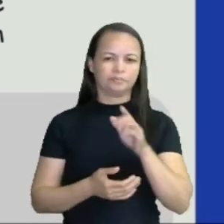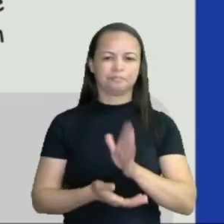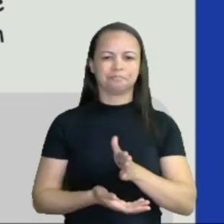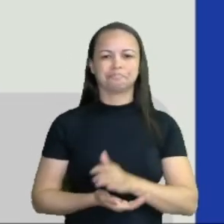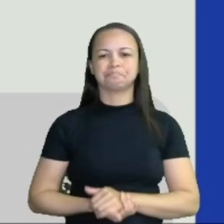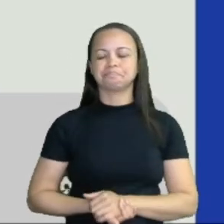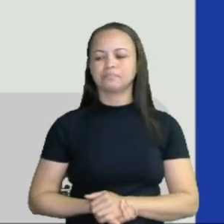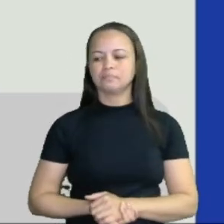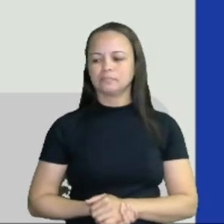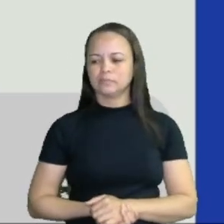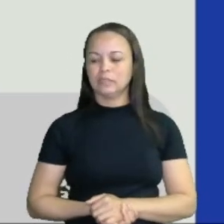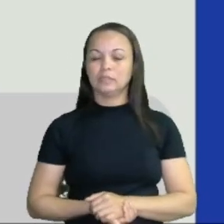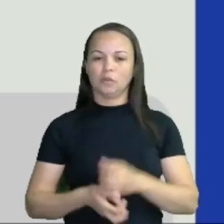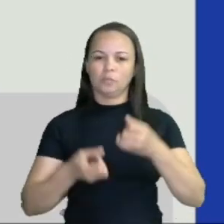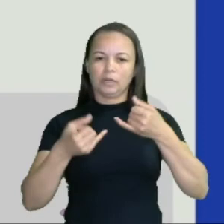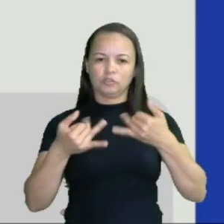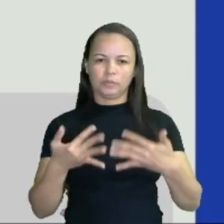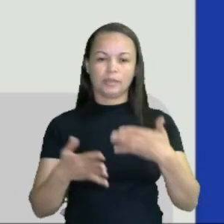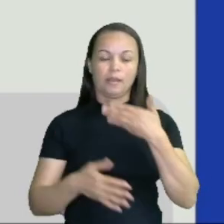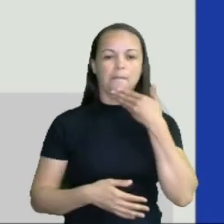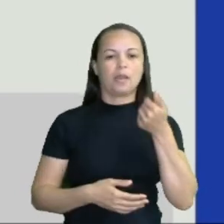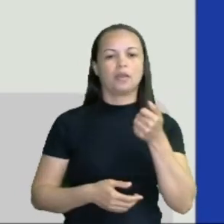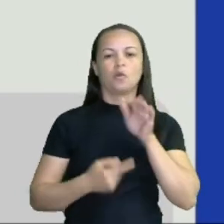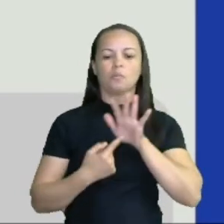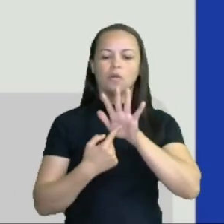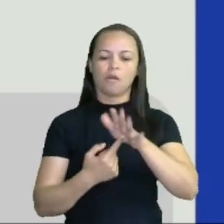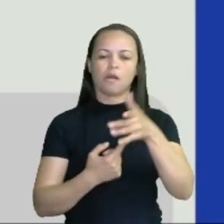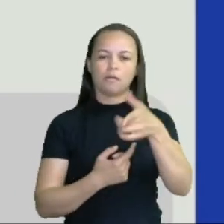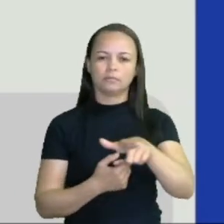aqui, para explicar um pouquinho melhor.